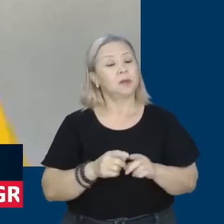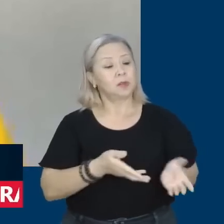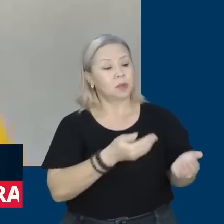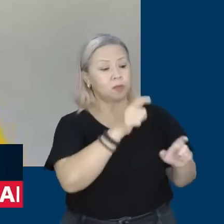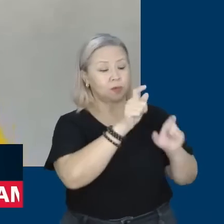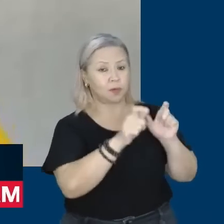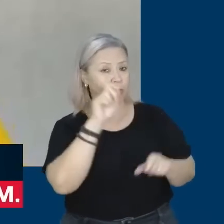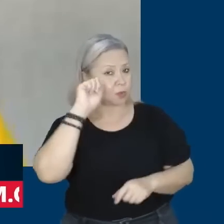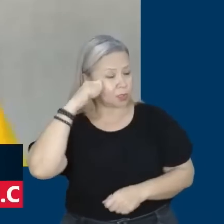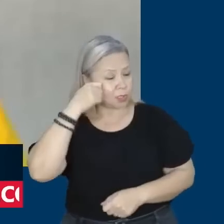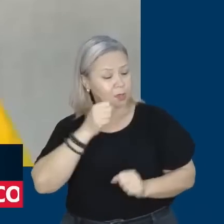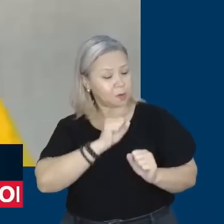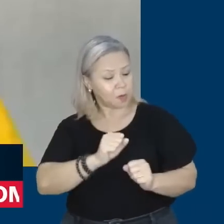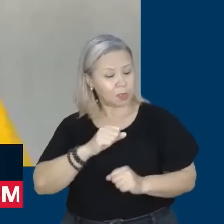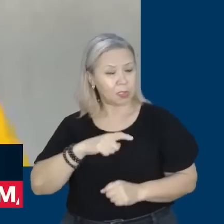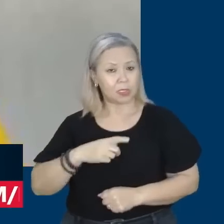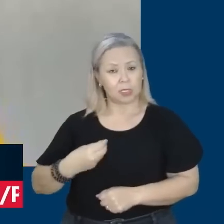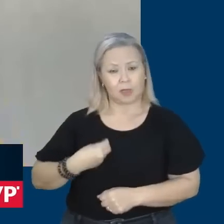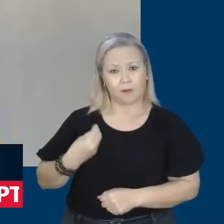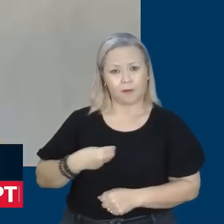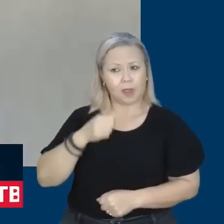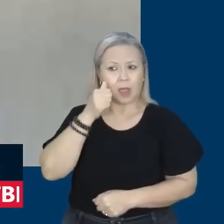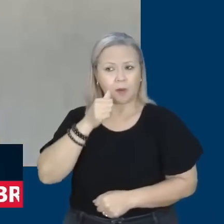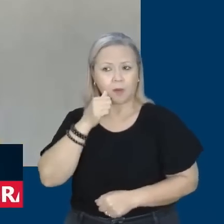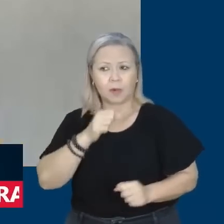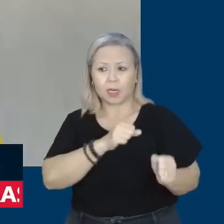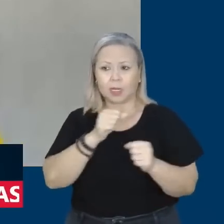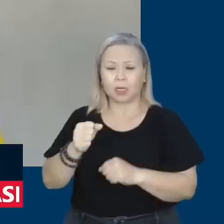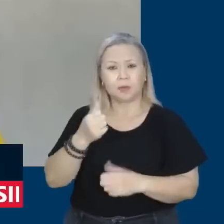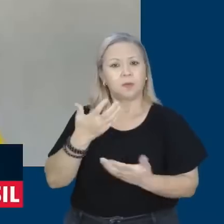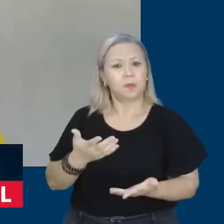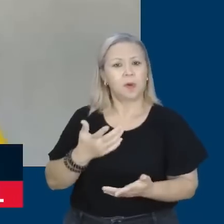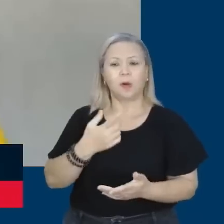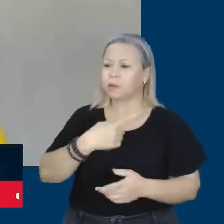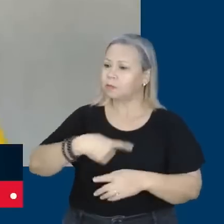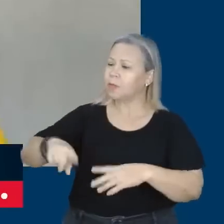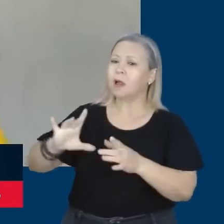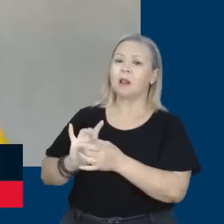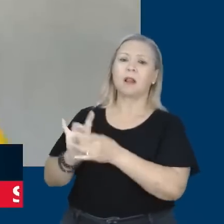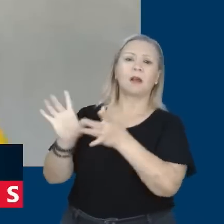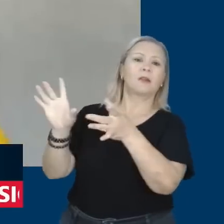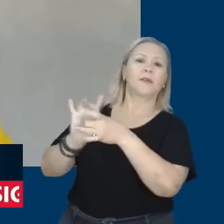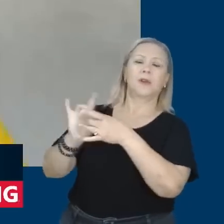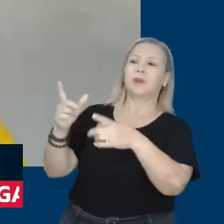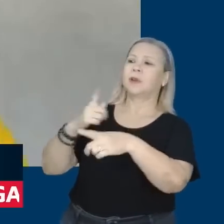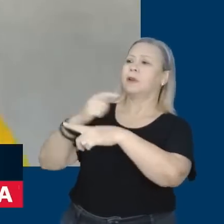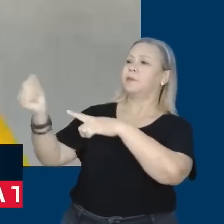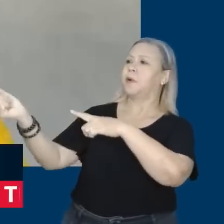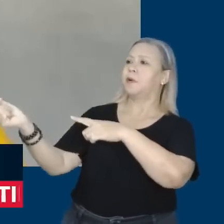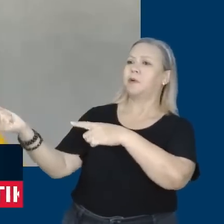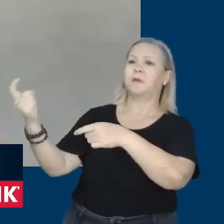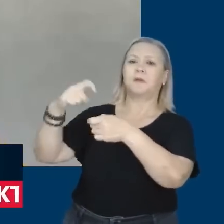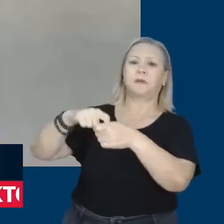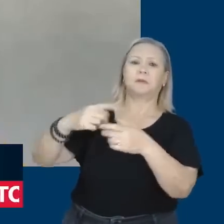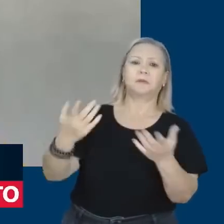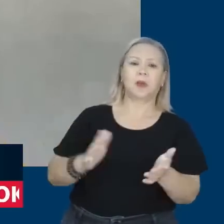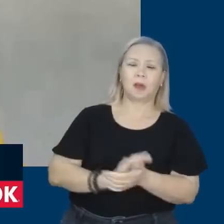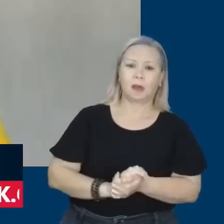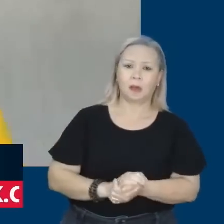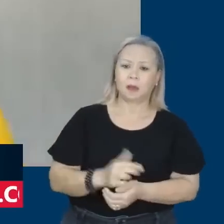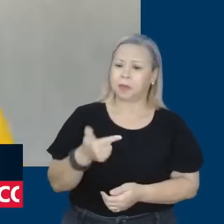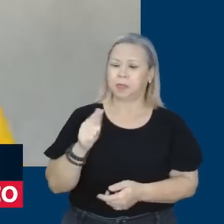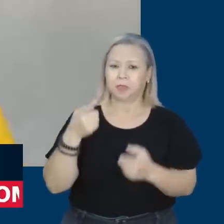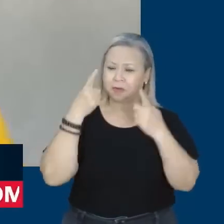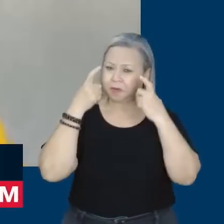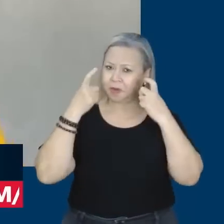vida, para que as nossas mulheres possam ir e vir sem ter medo de chegar na sua casa ser violentada